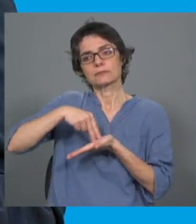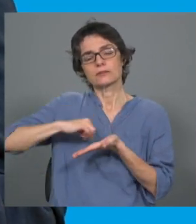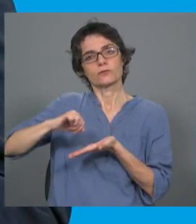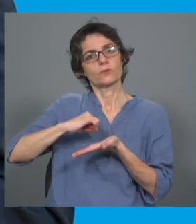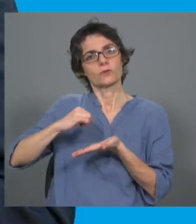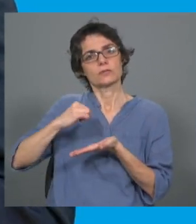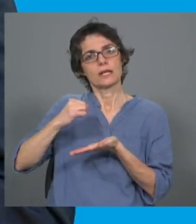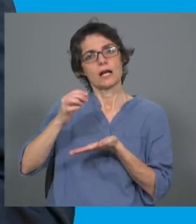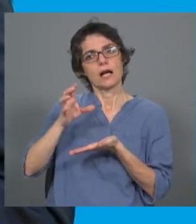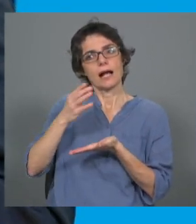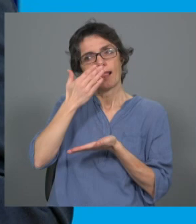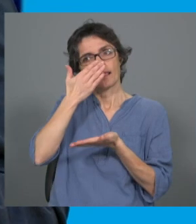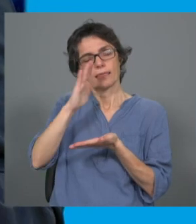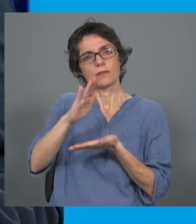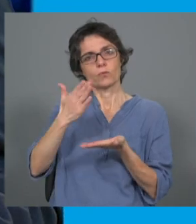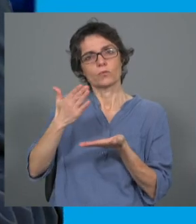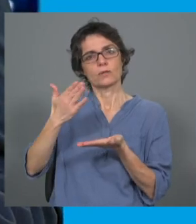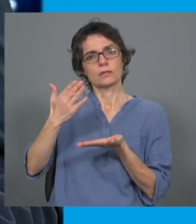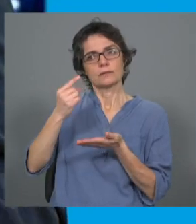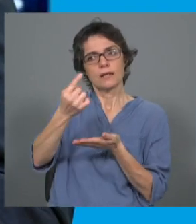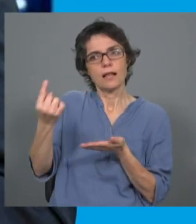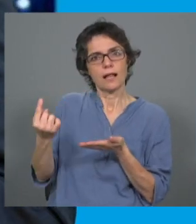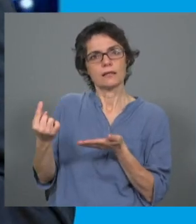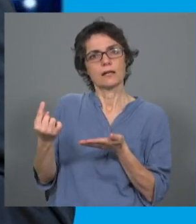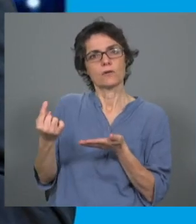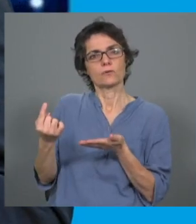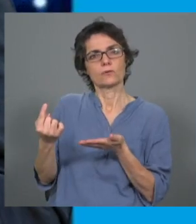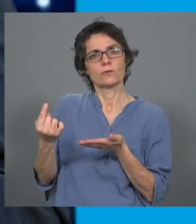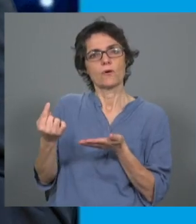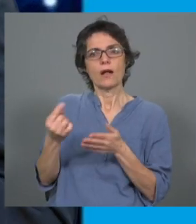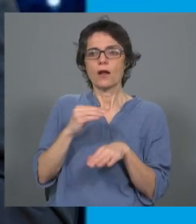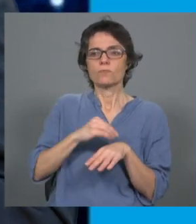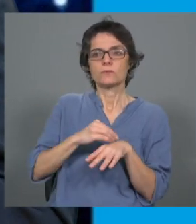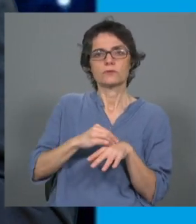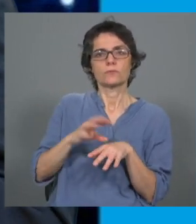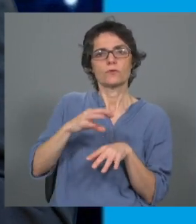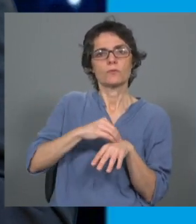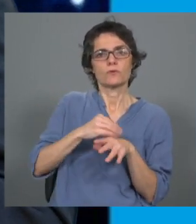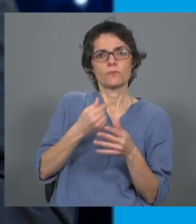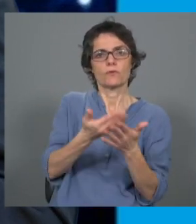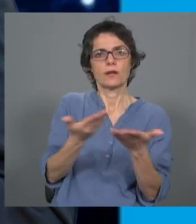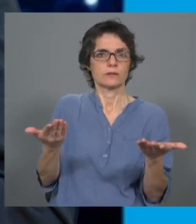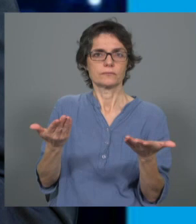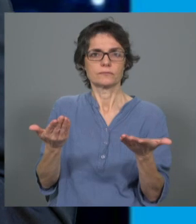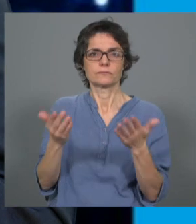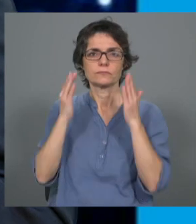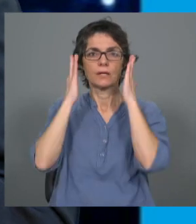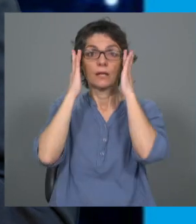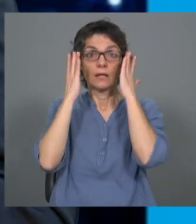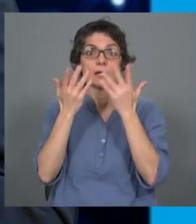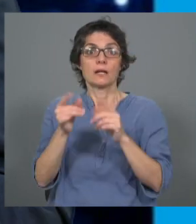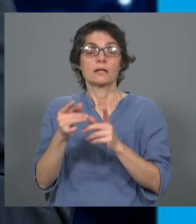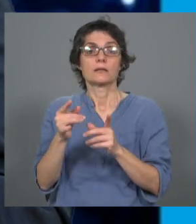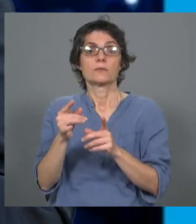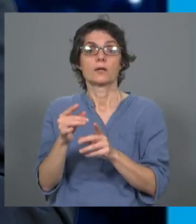comunidade. Não só fora do altar, mas a própria forma de estar no altar deve ser testemunho. E que depois, claro, nos